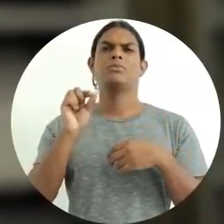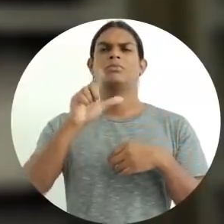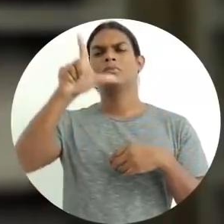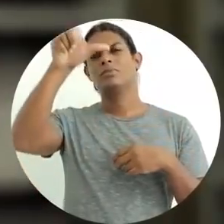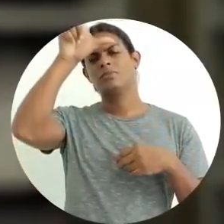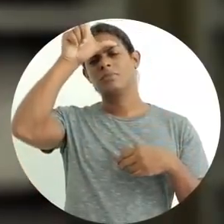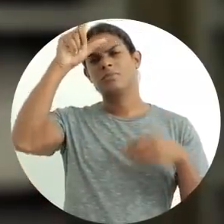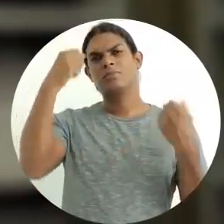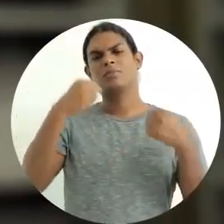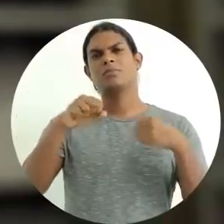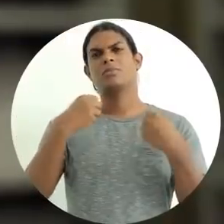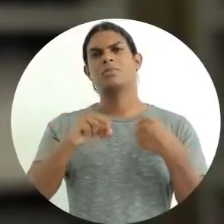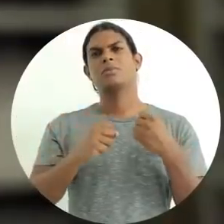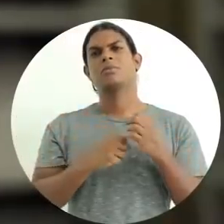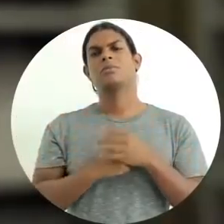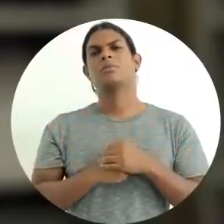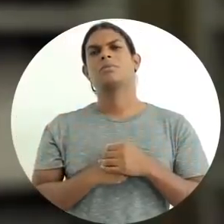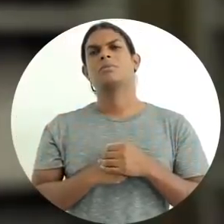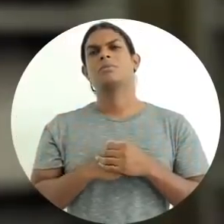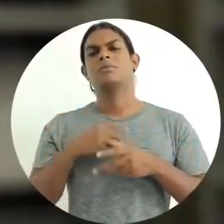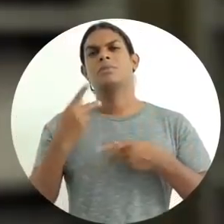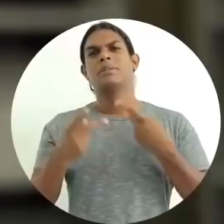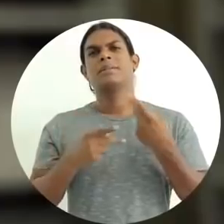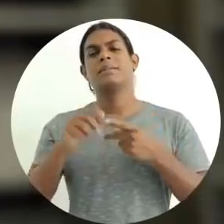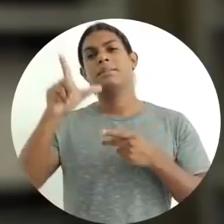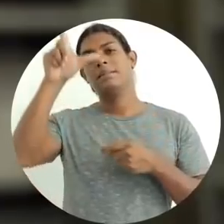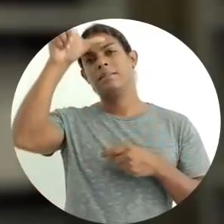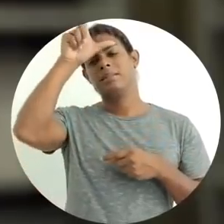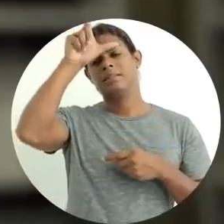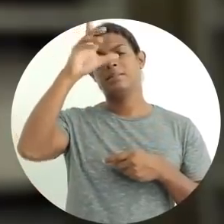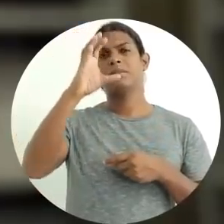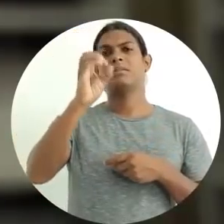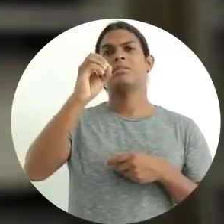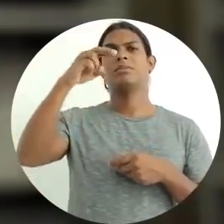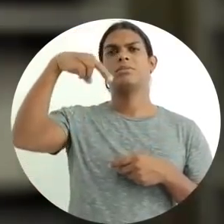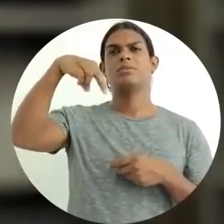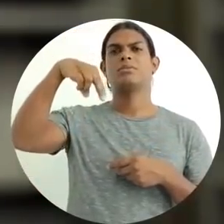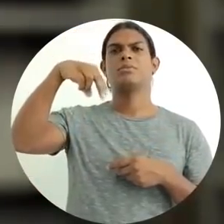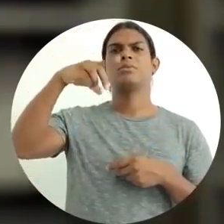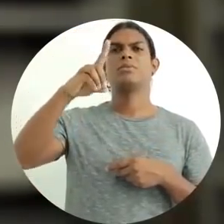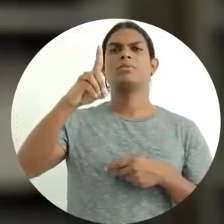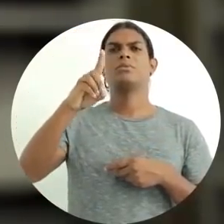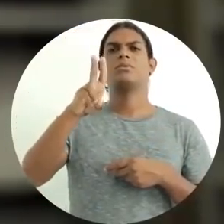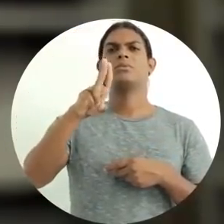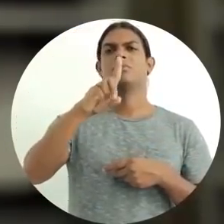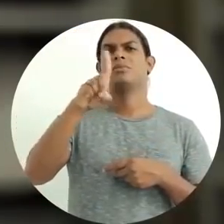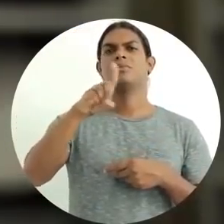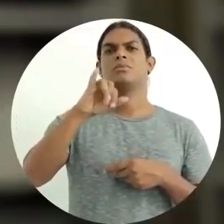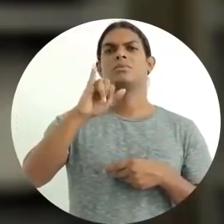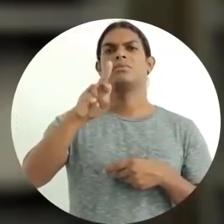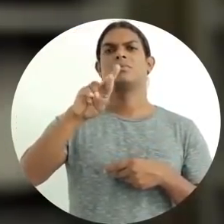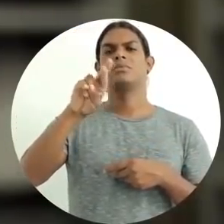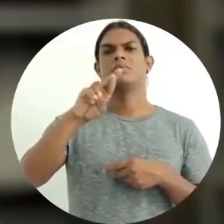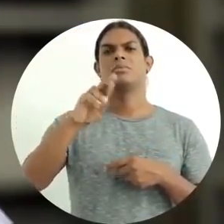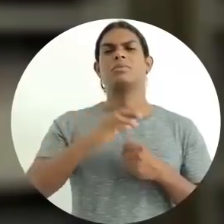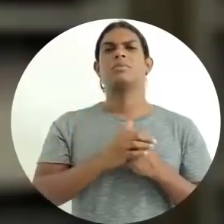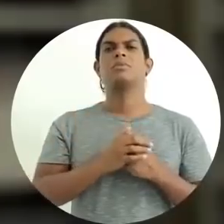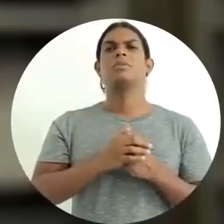nós poderíamos dizer que liderança é conduzir, poderíamos dizer que liderança é